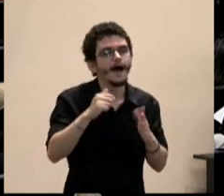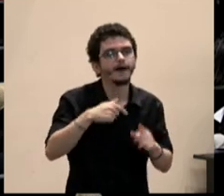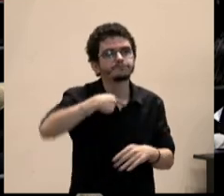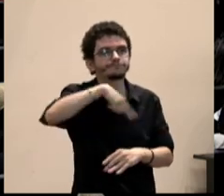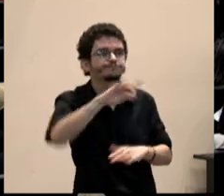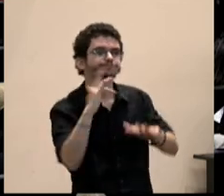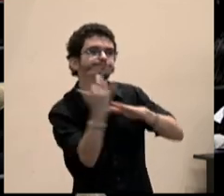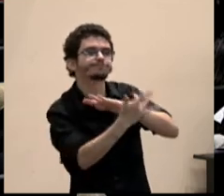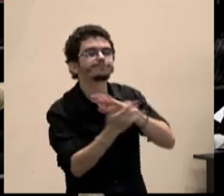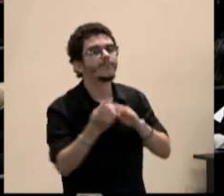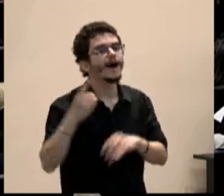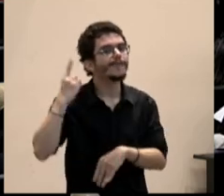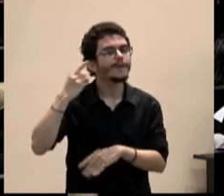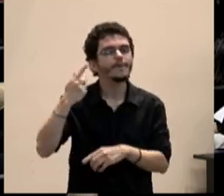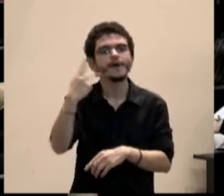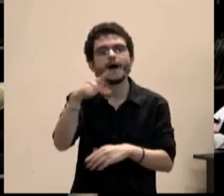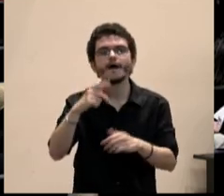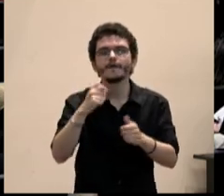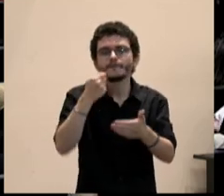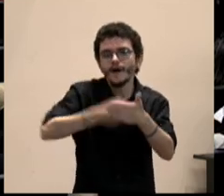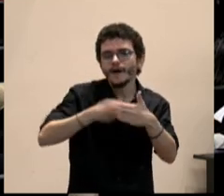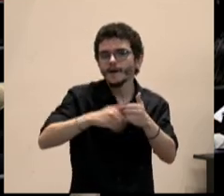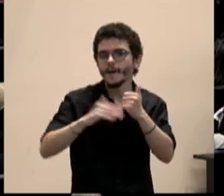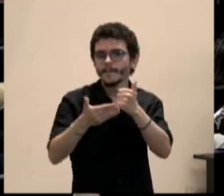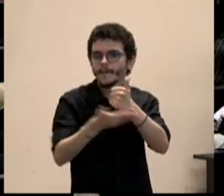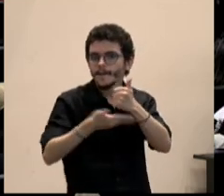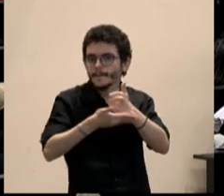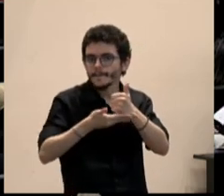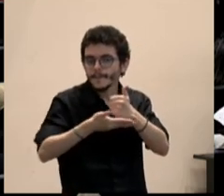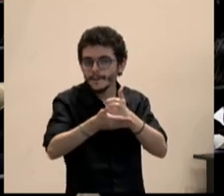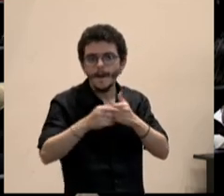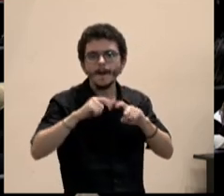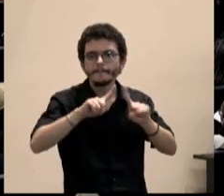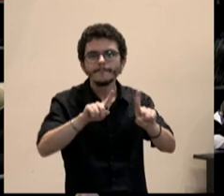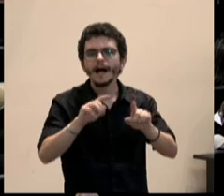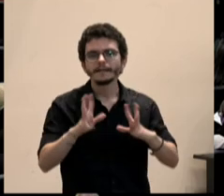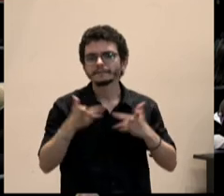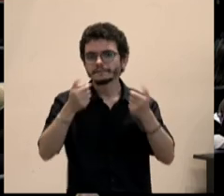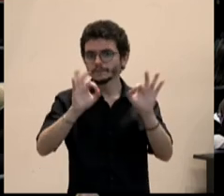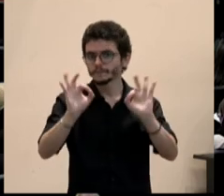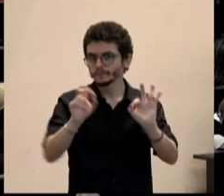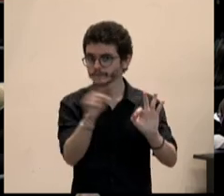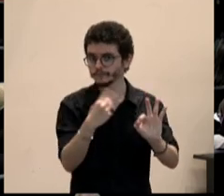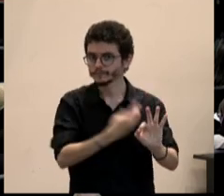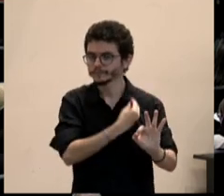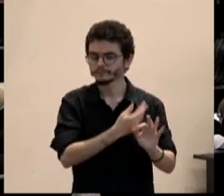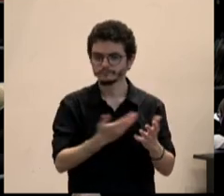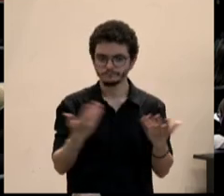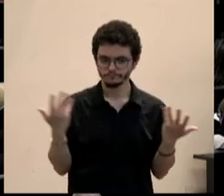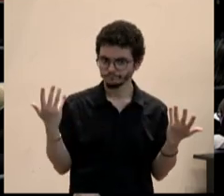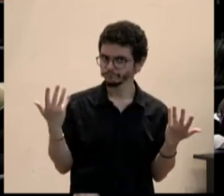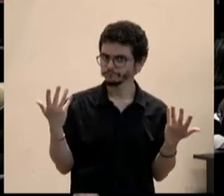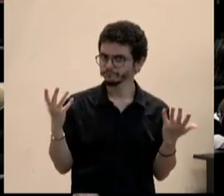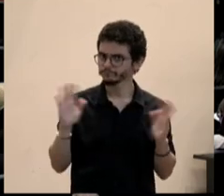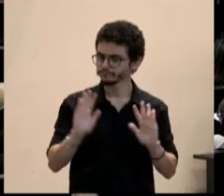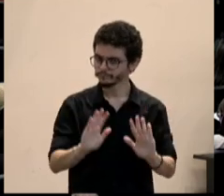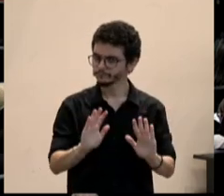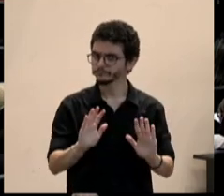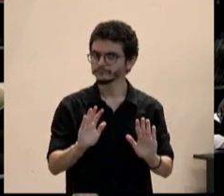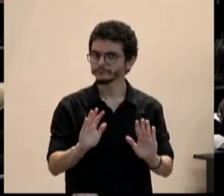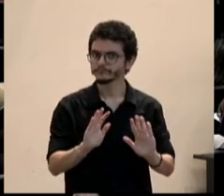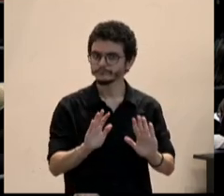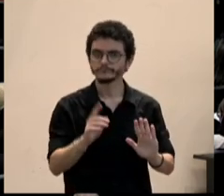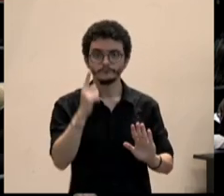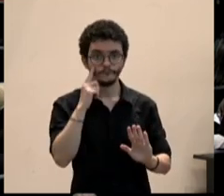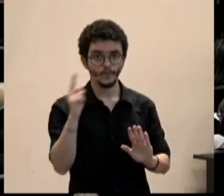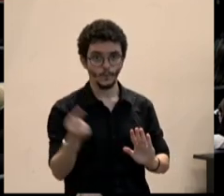ah, deputada, você defende o piso, mas o piso não melhorou nada a nossa vida. Eu digo, meu Deus, né, vamos lá. Né,